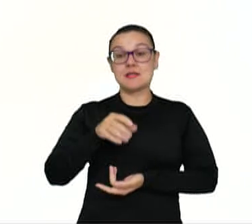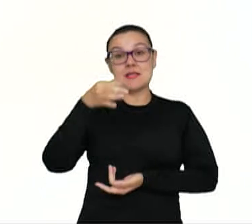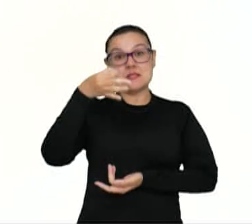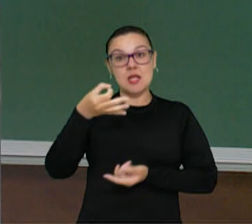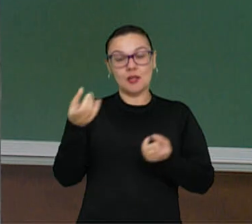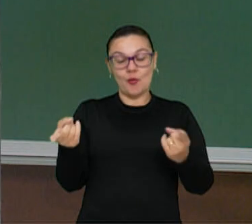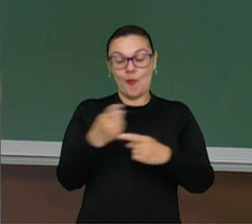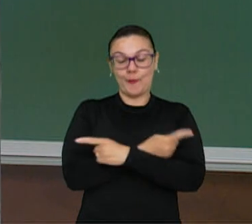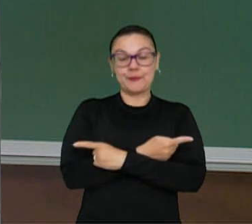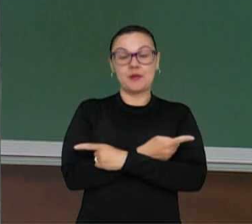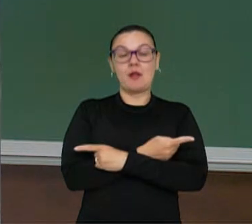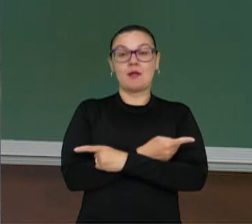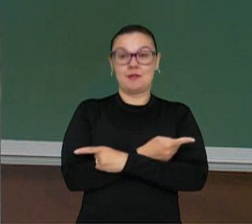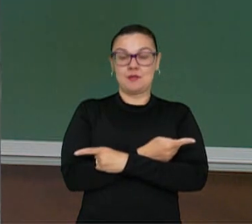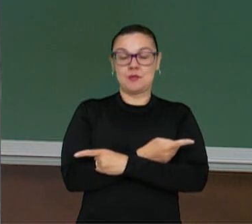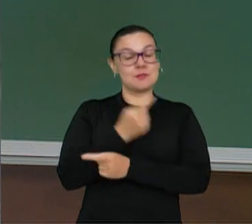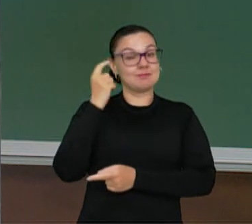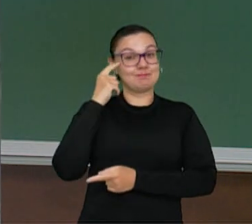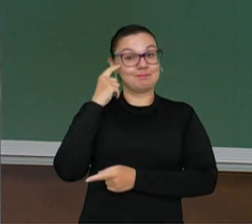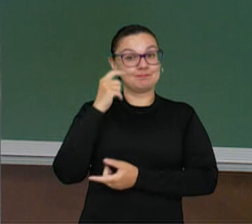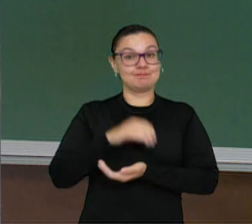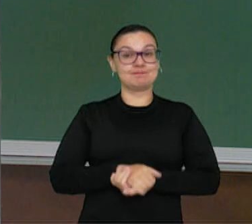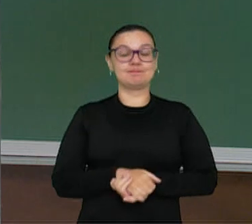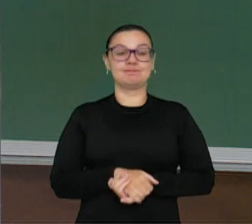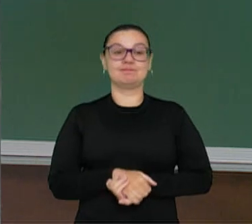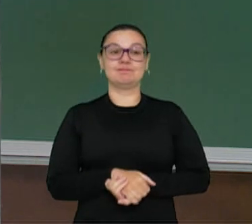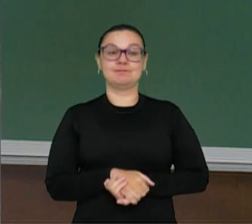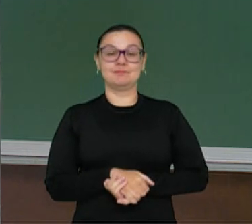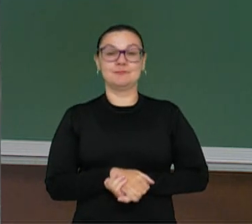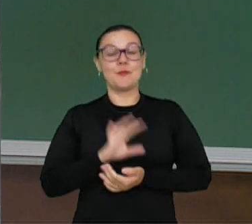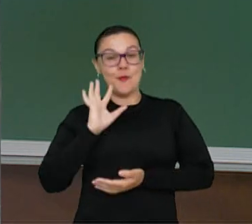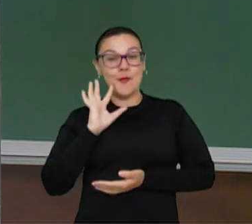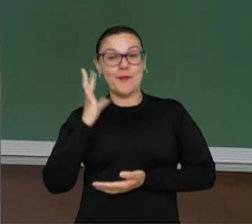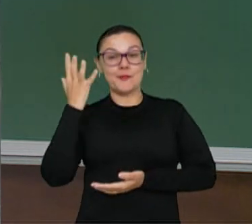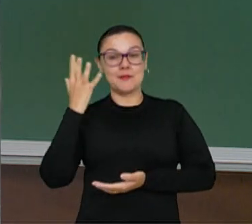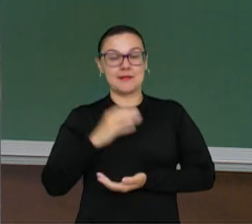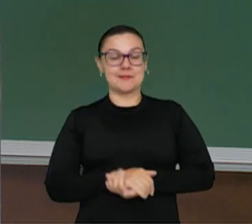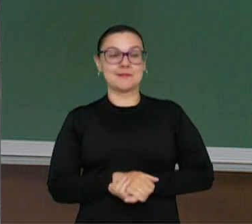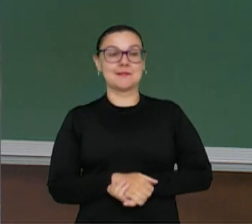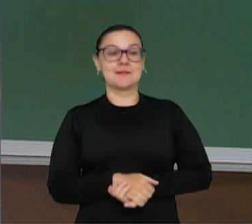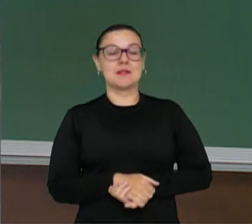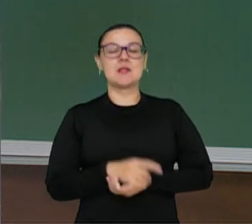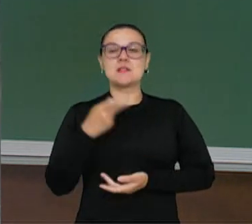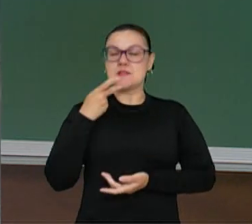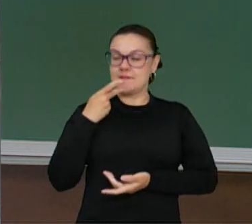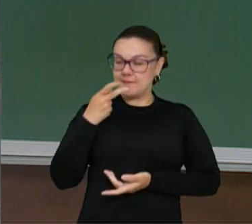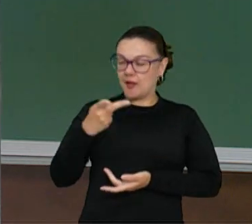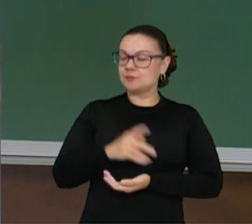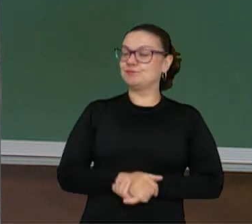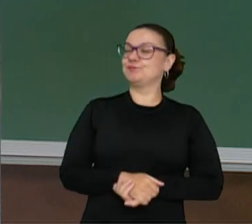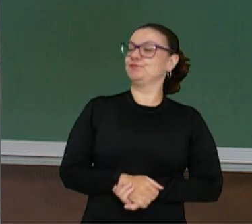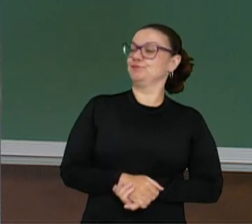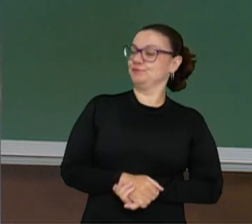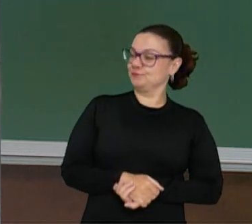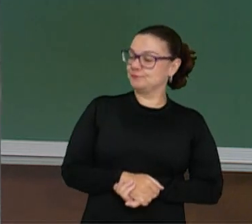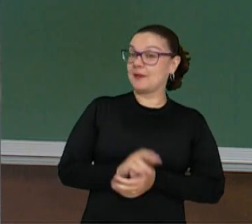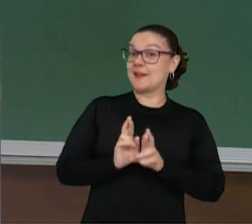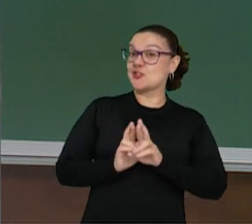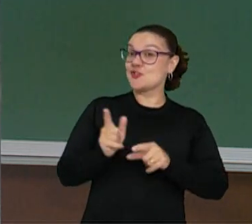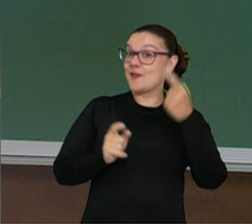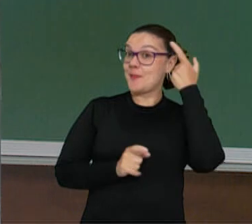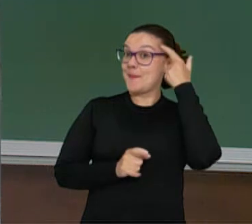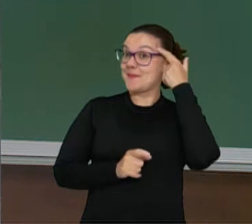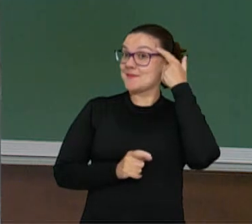exatamente o contrário daquilo que você está pensando, não é assim? Não é isso que acontece? Quando você fala alguma coisa diferente daquilo que